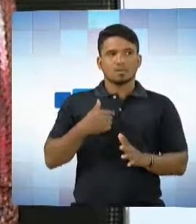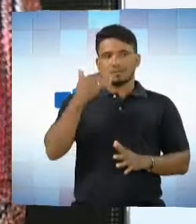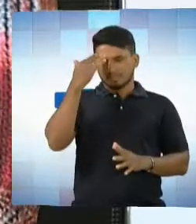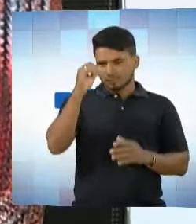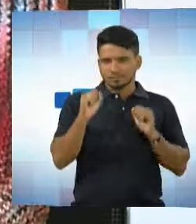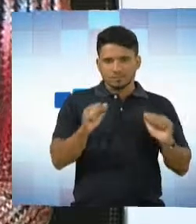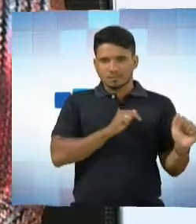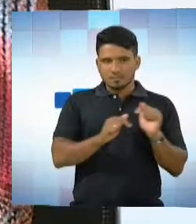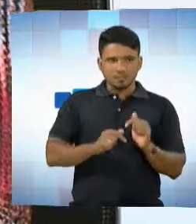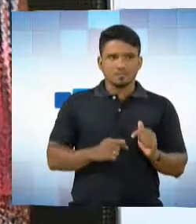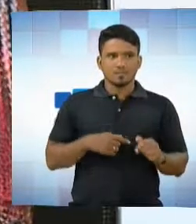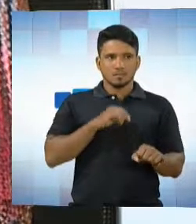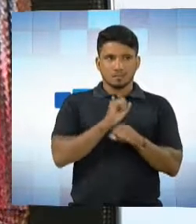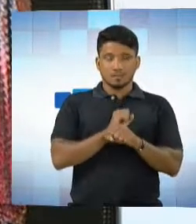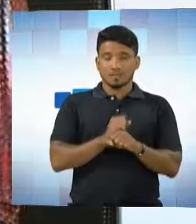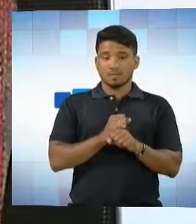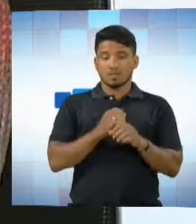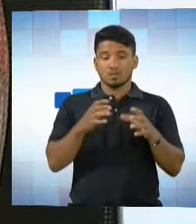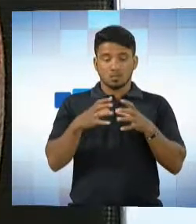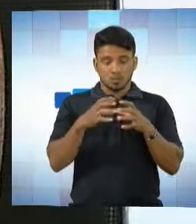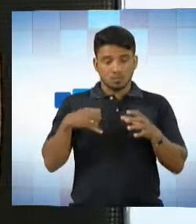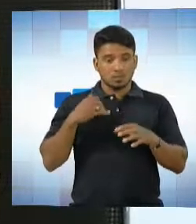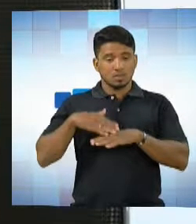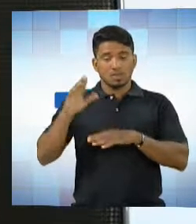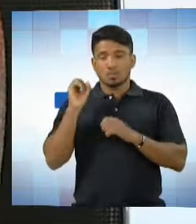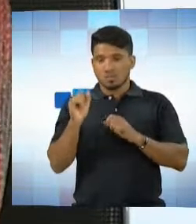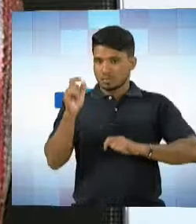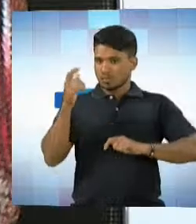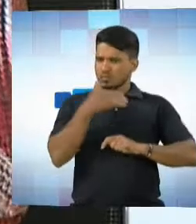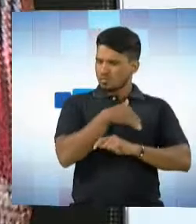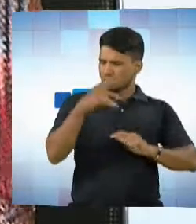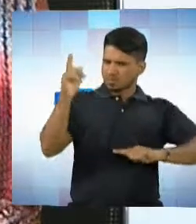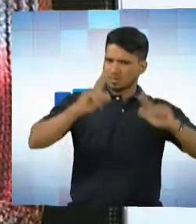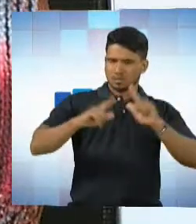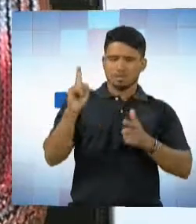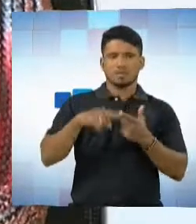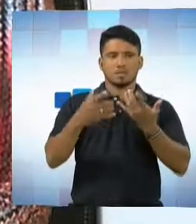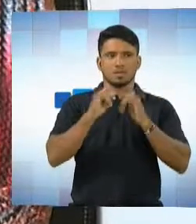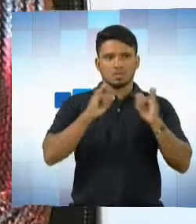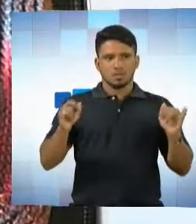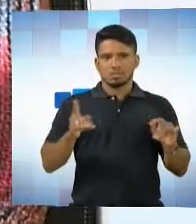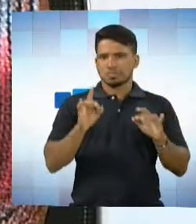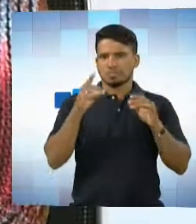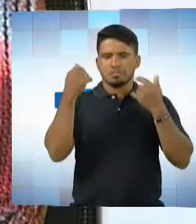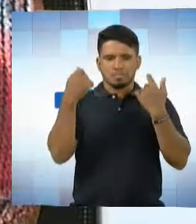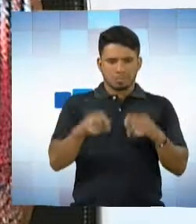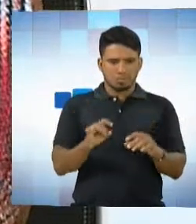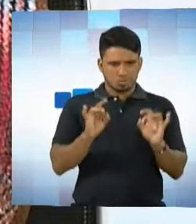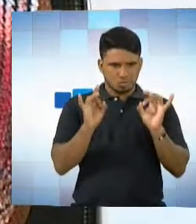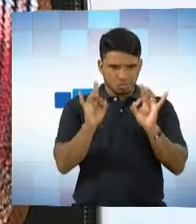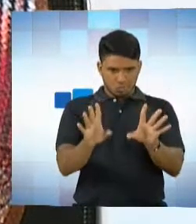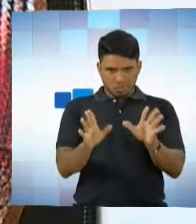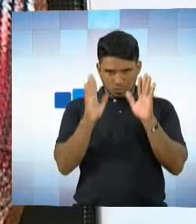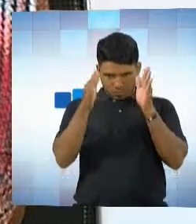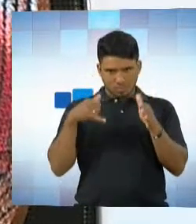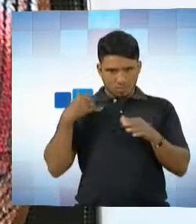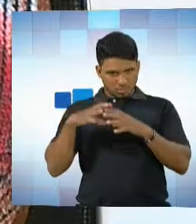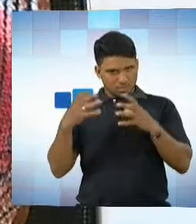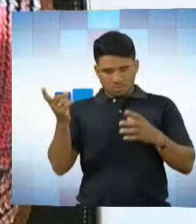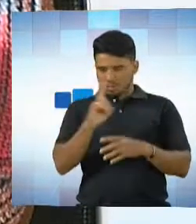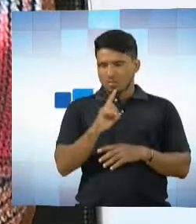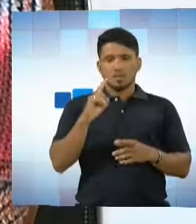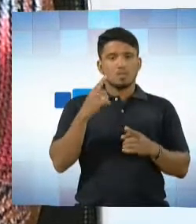capacidade. Espero que o Quarta Juventude atinja o público que a gente quer. Quero também dizer que não necessariamente é só dirigido à terceira idade,